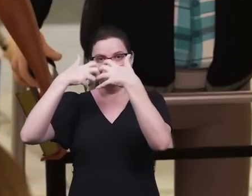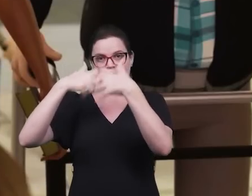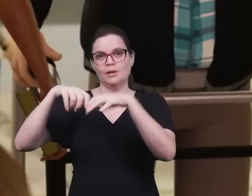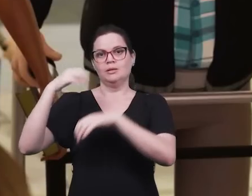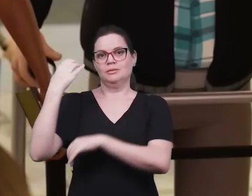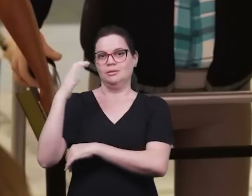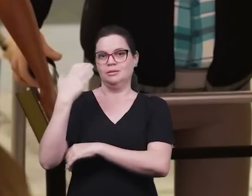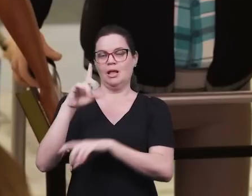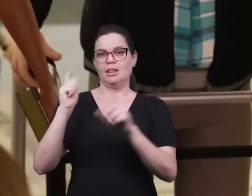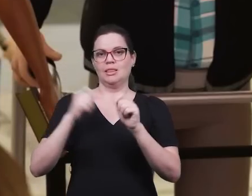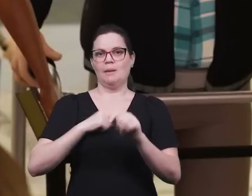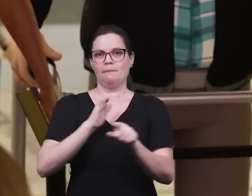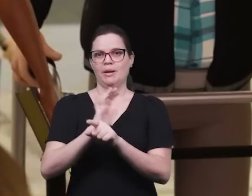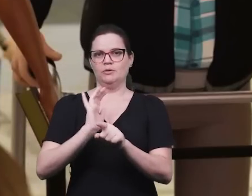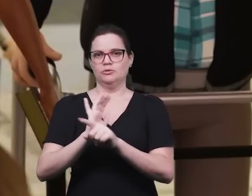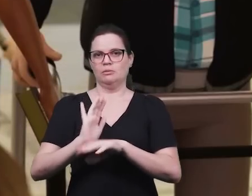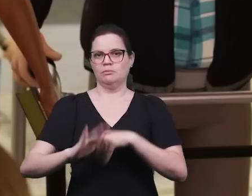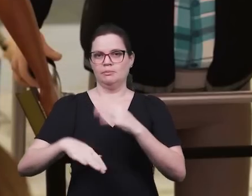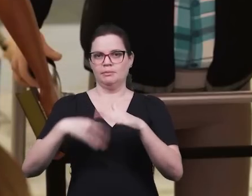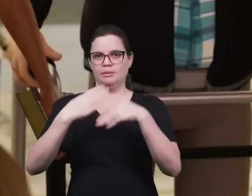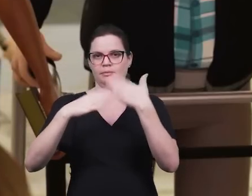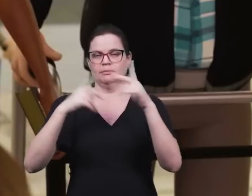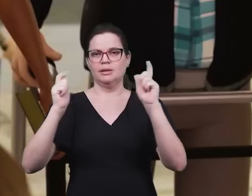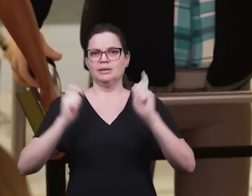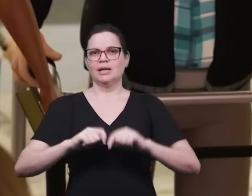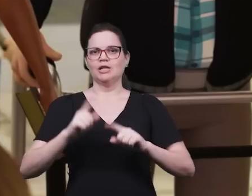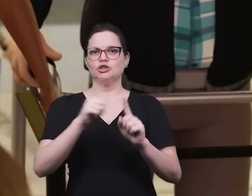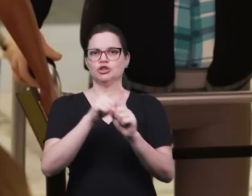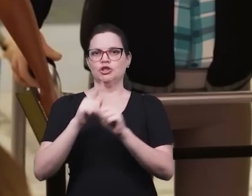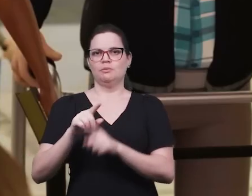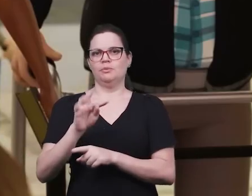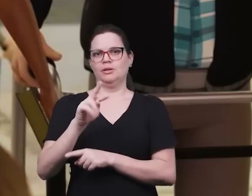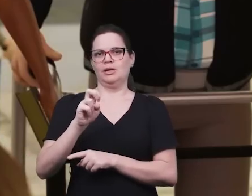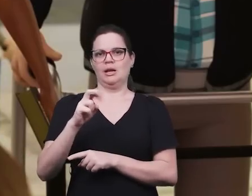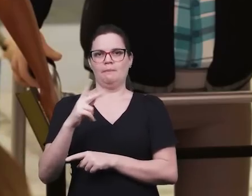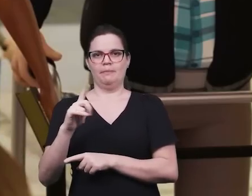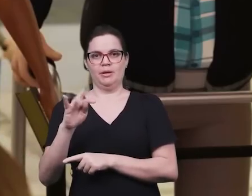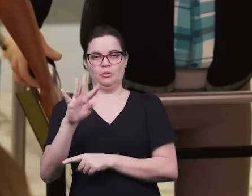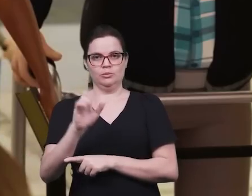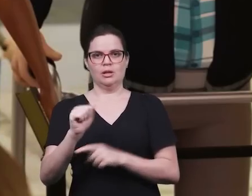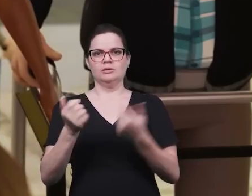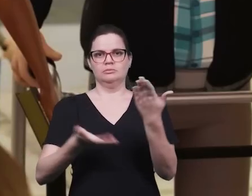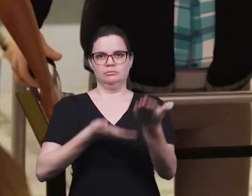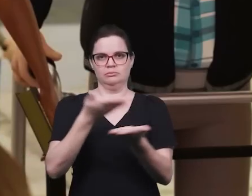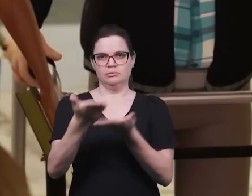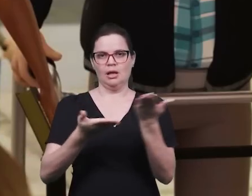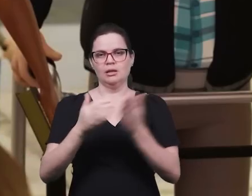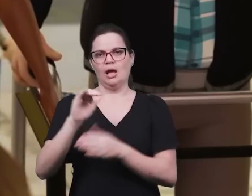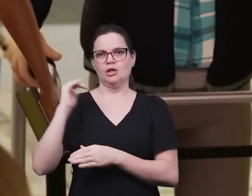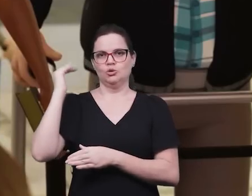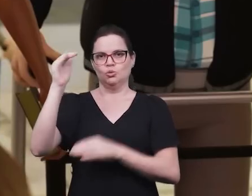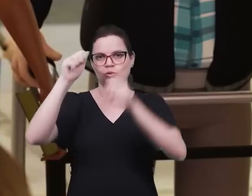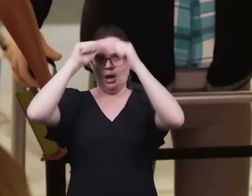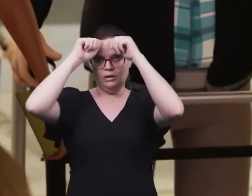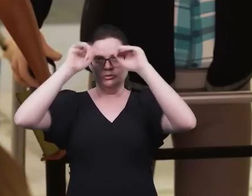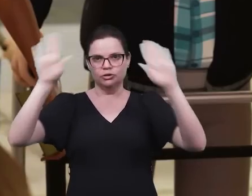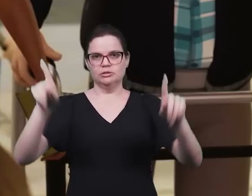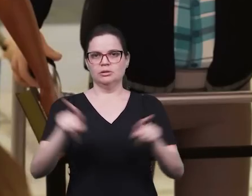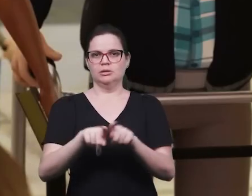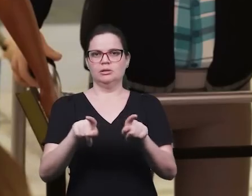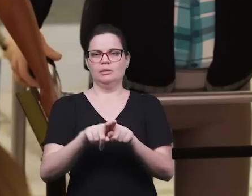para o desenvolvimento de novas abordagens terapêuticas para adultos com autismo e suas